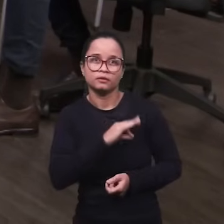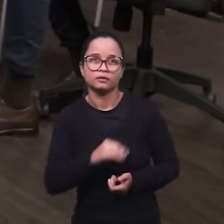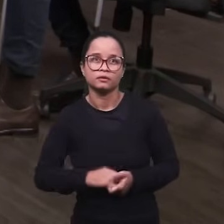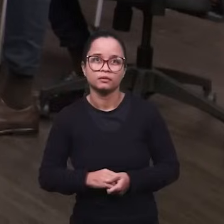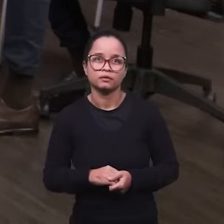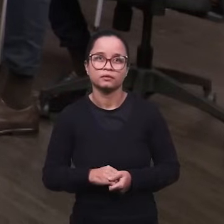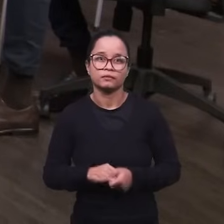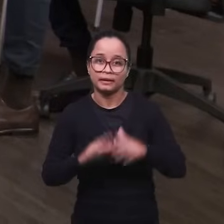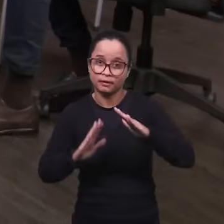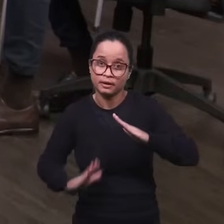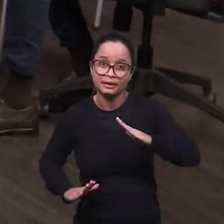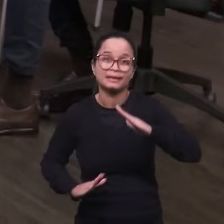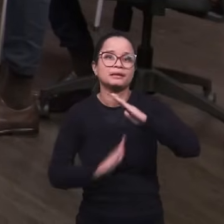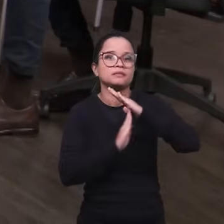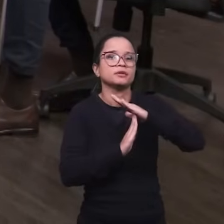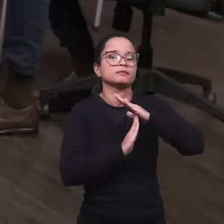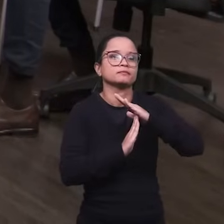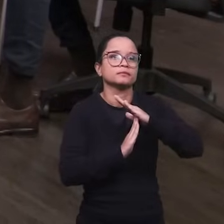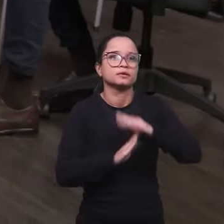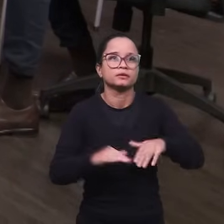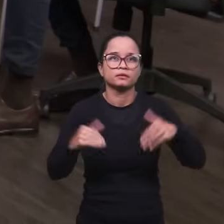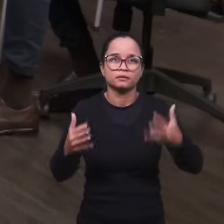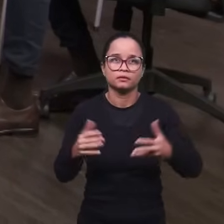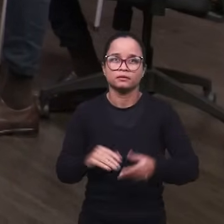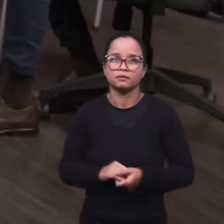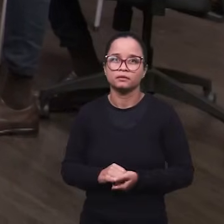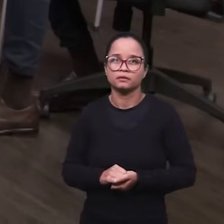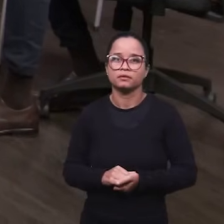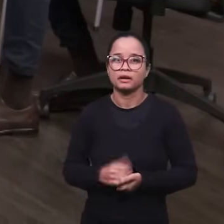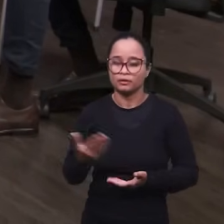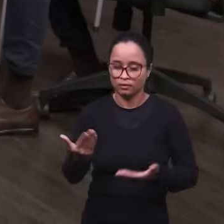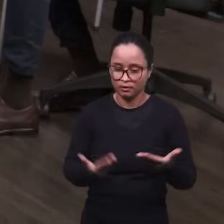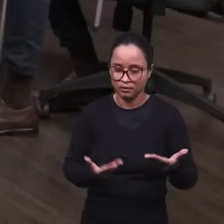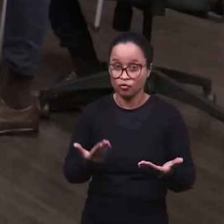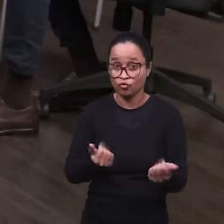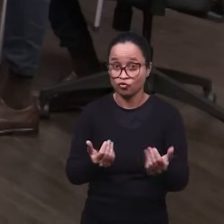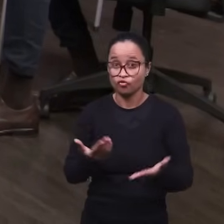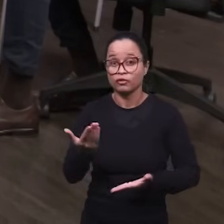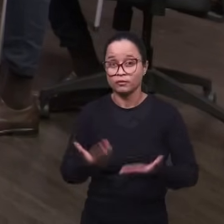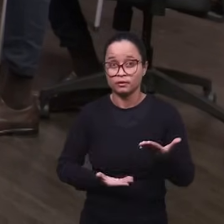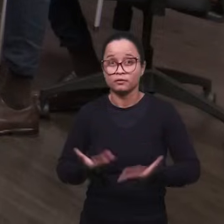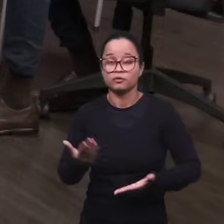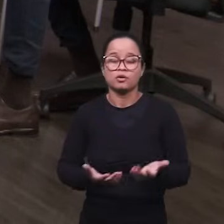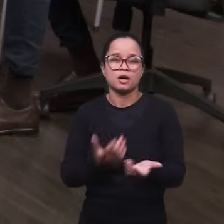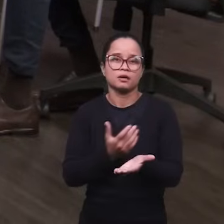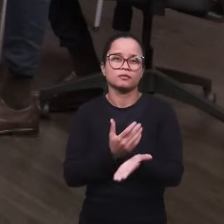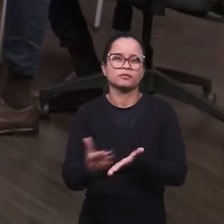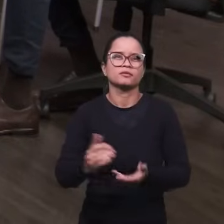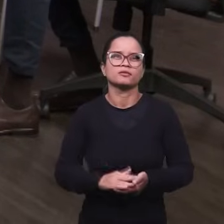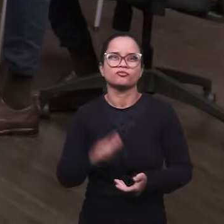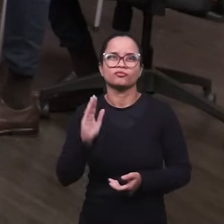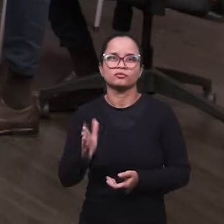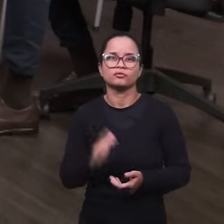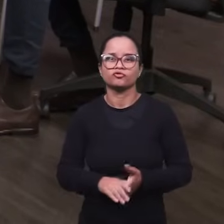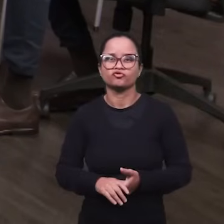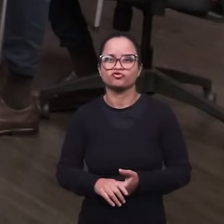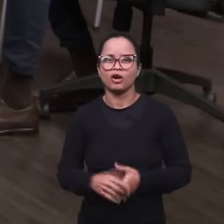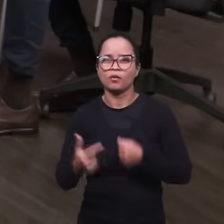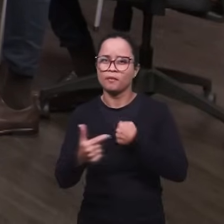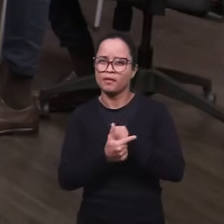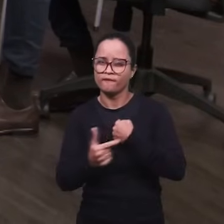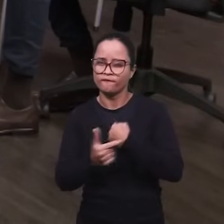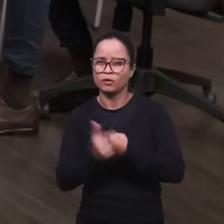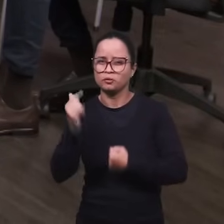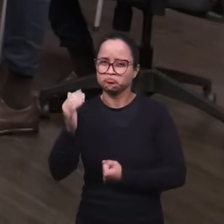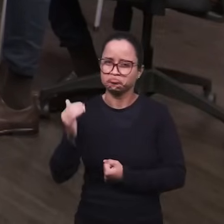vai ser limitado ao teto. Então, um servidor que ganha, imagina um jovem servidor que começou já com um cargo alto,